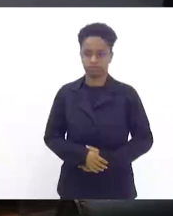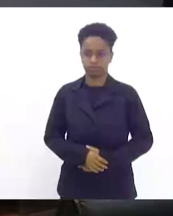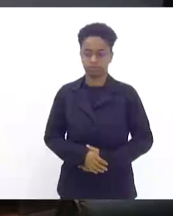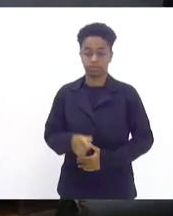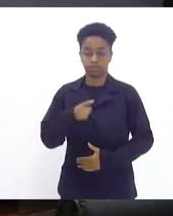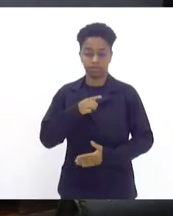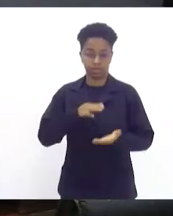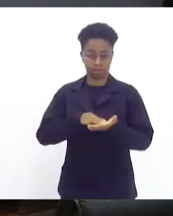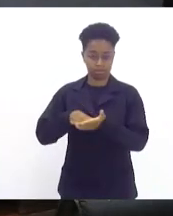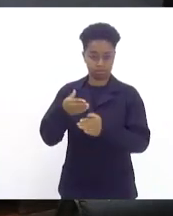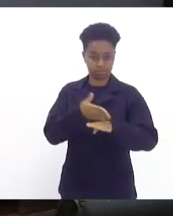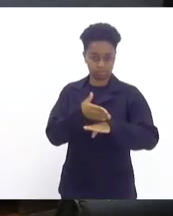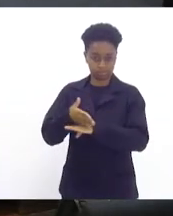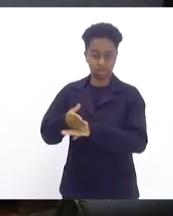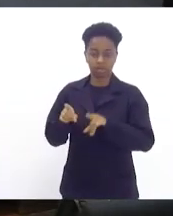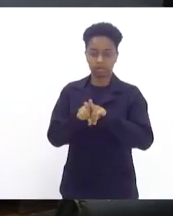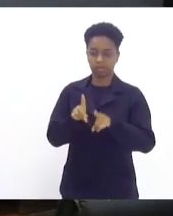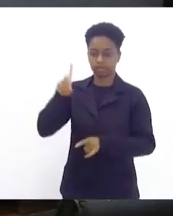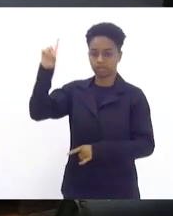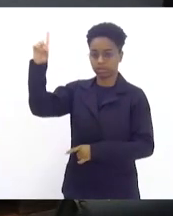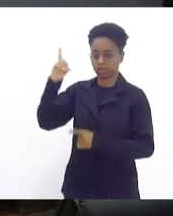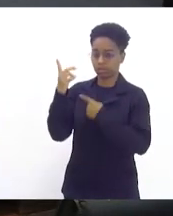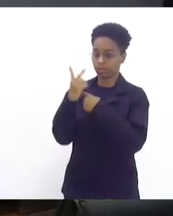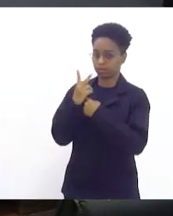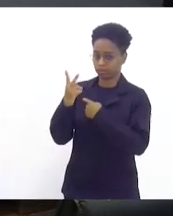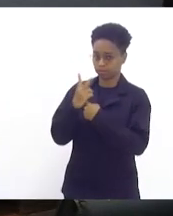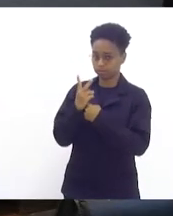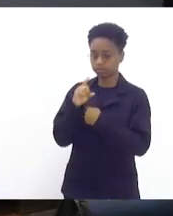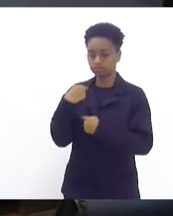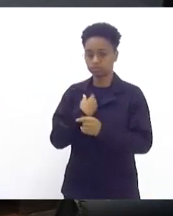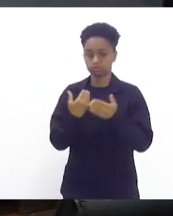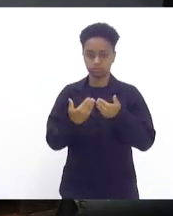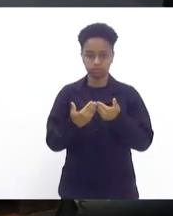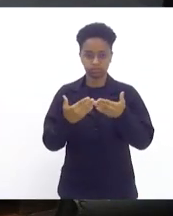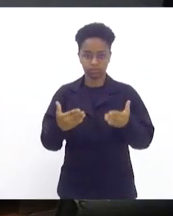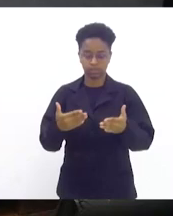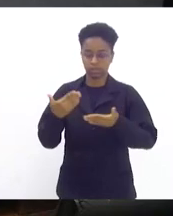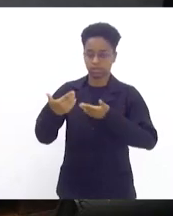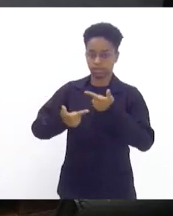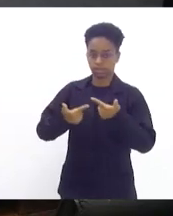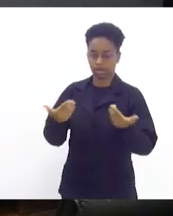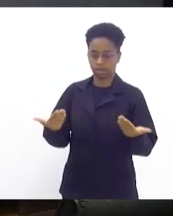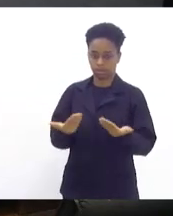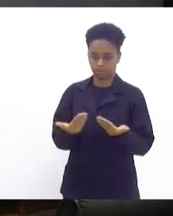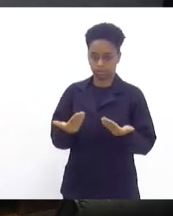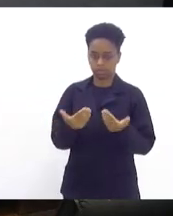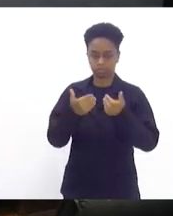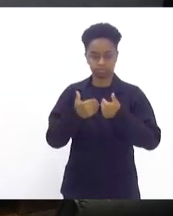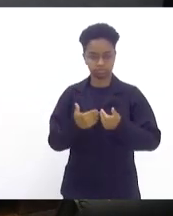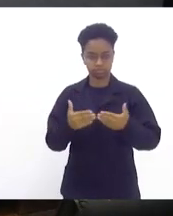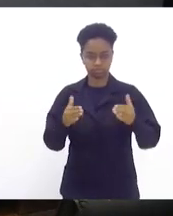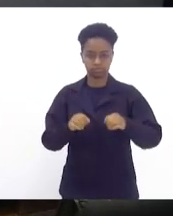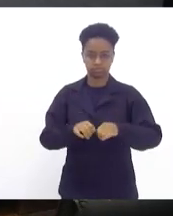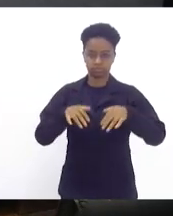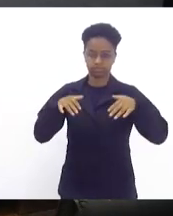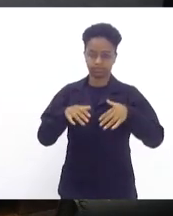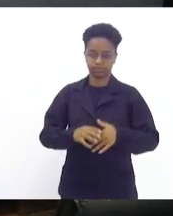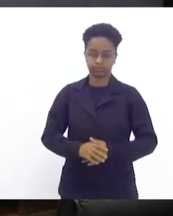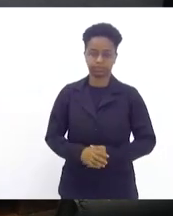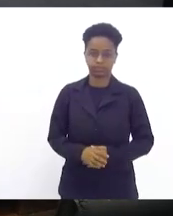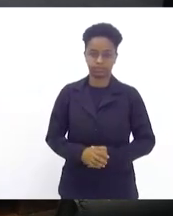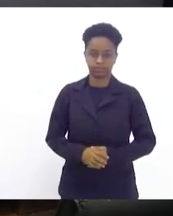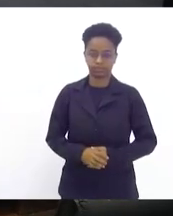havendo o número legal e sobre a proteção de Deus iniciamos nosso trabalho está aberta a sessão